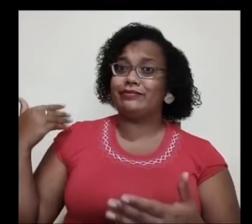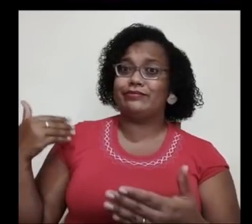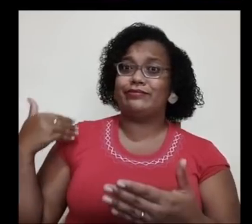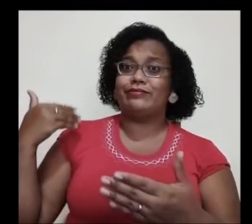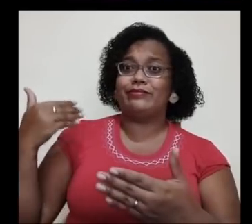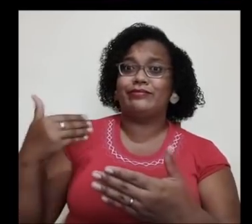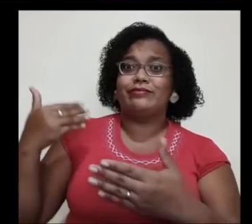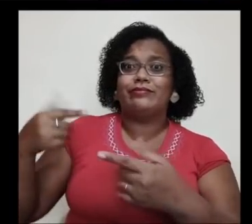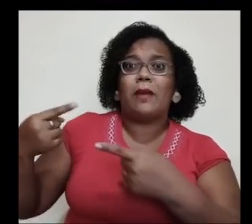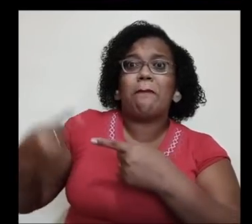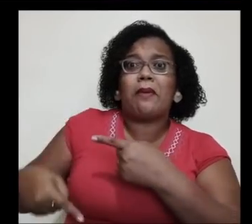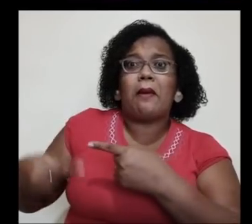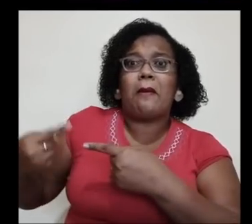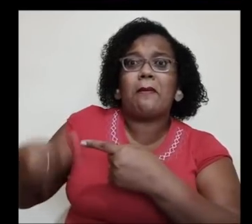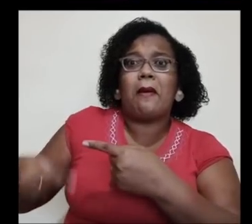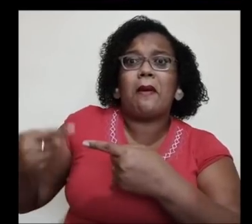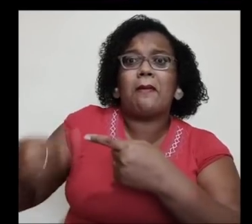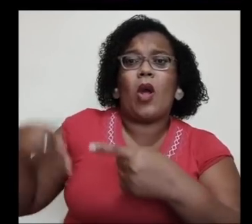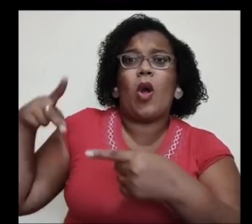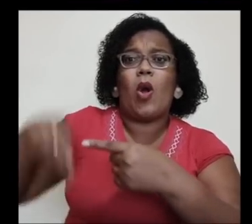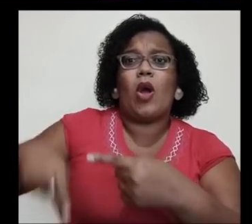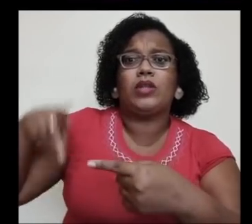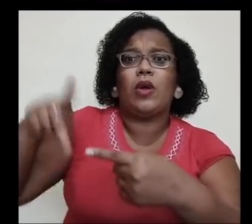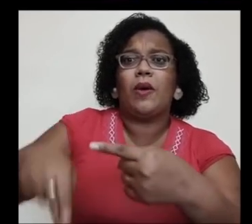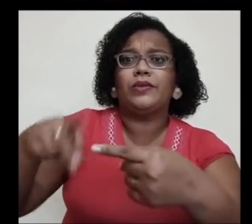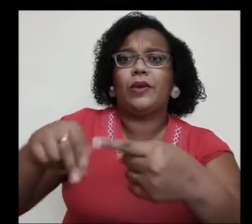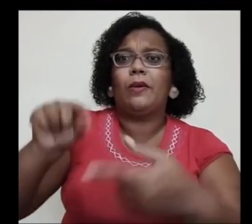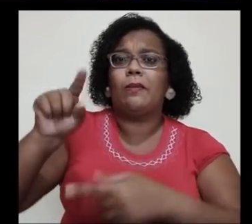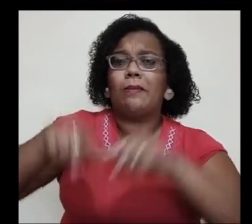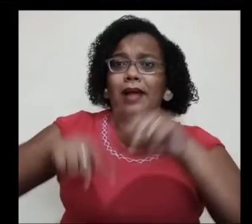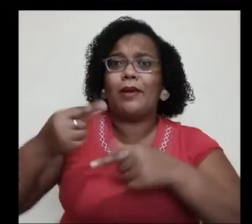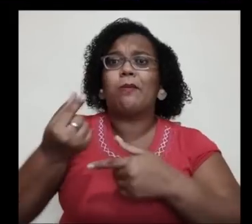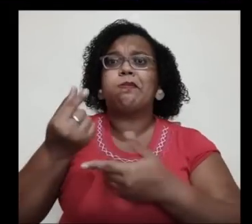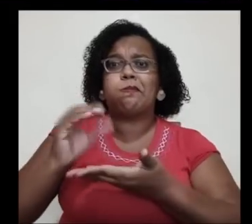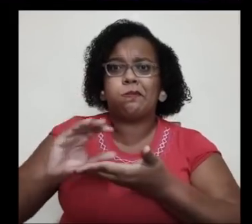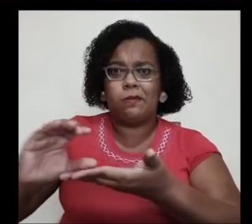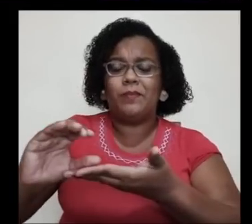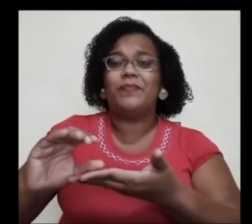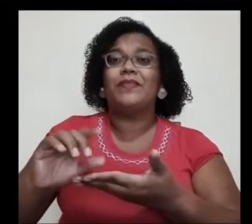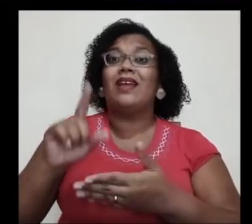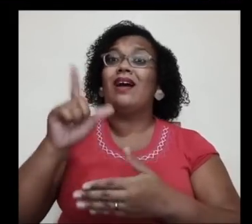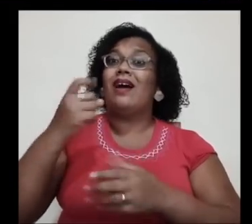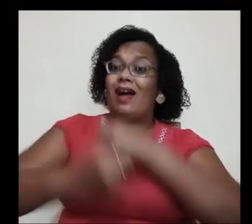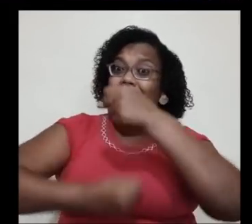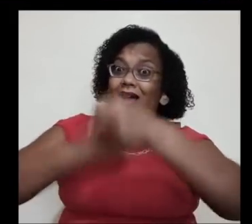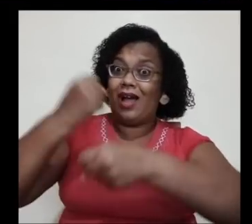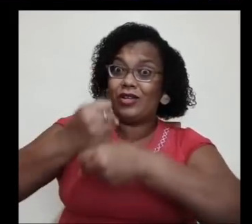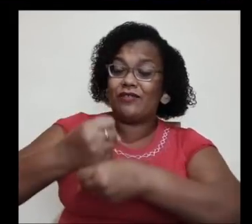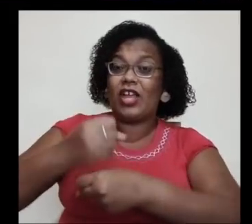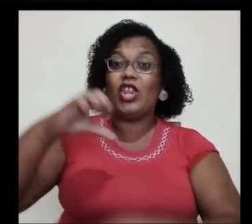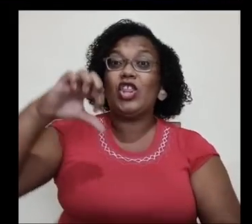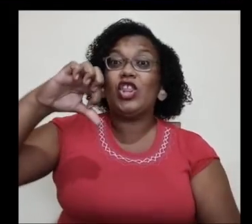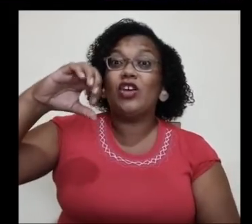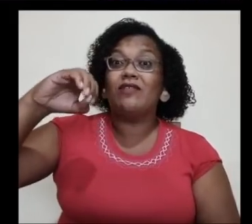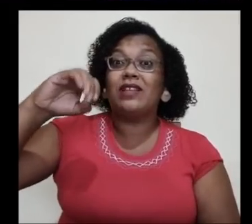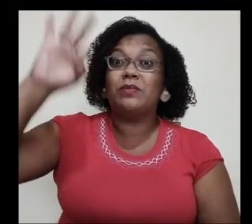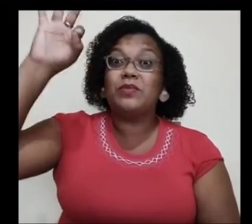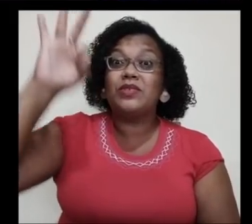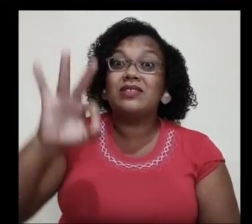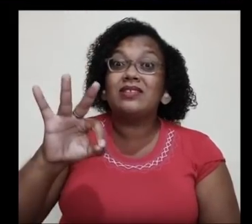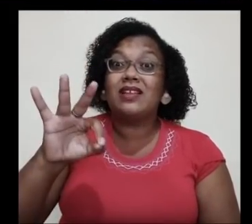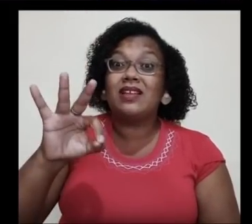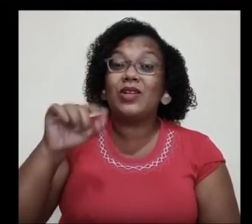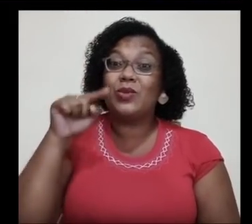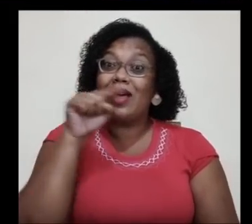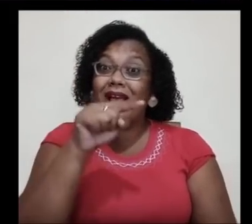Nacional, 90% do recurso para investimento desse fundo vai para a reserva de contingência que o Ministério da Economia utiliza para